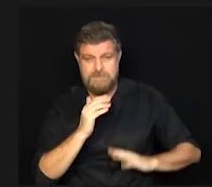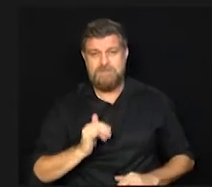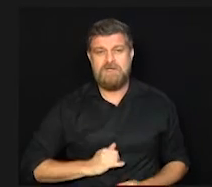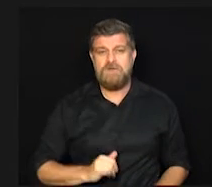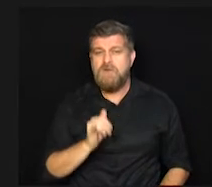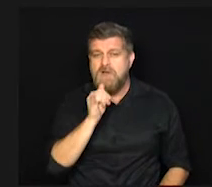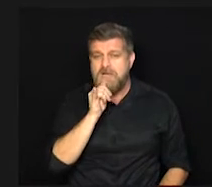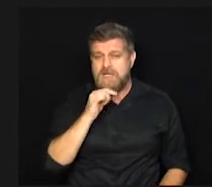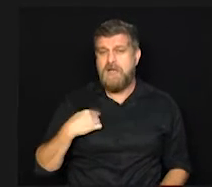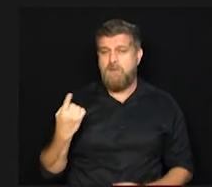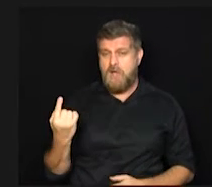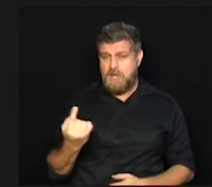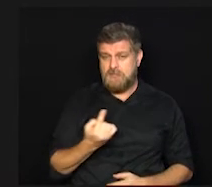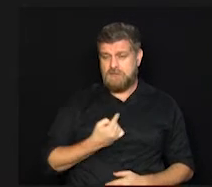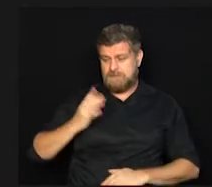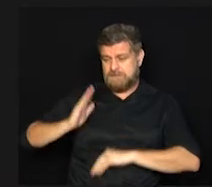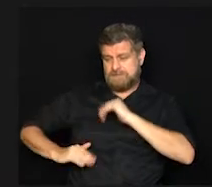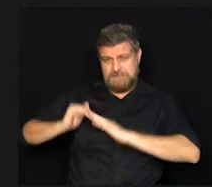nossos.